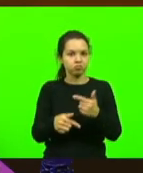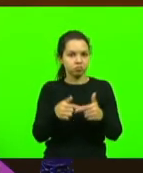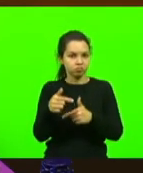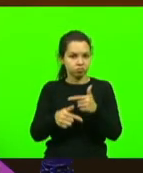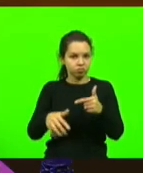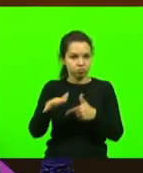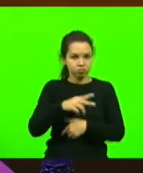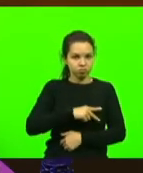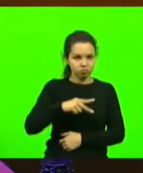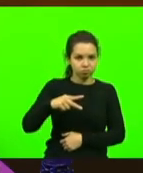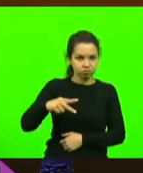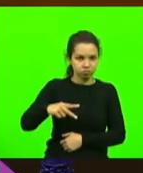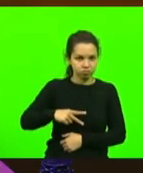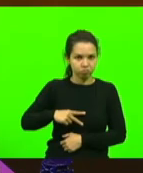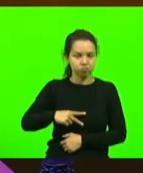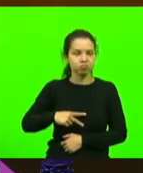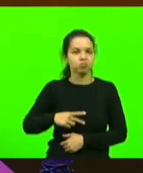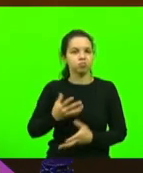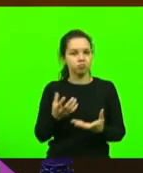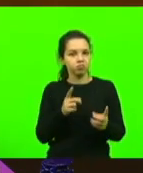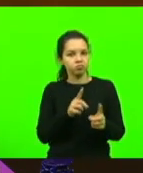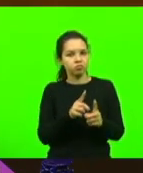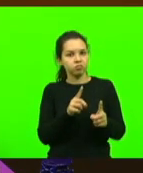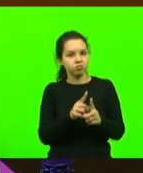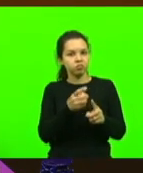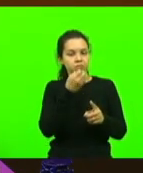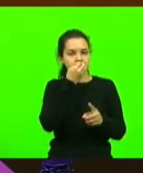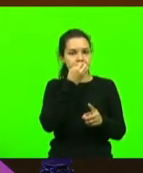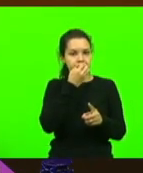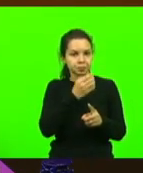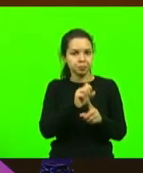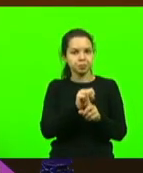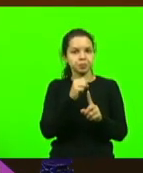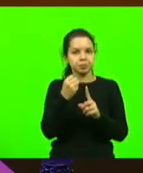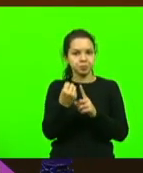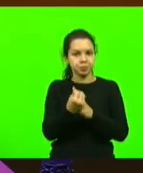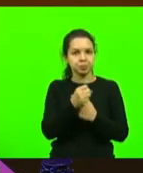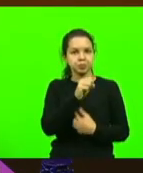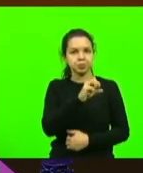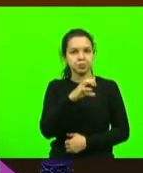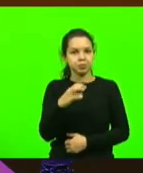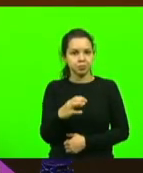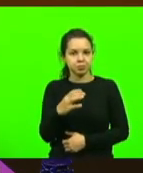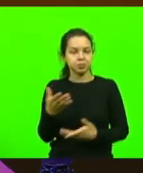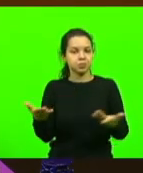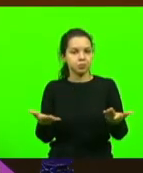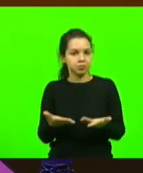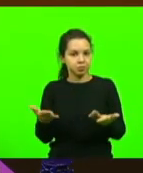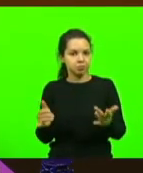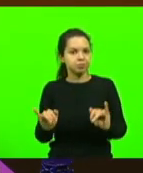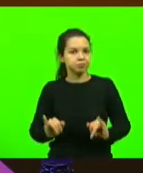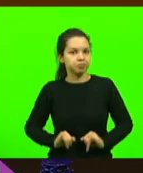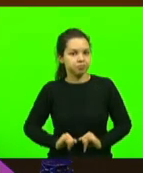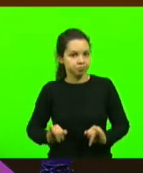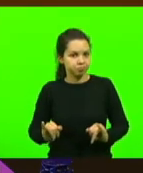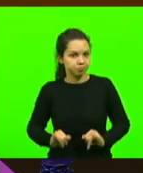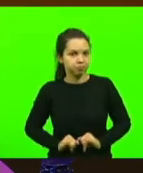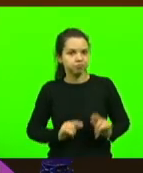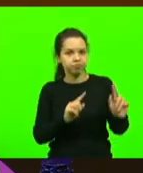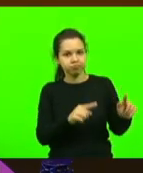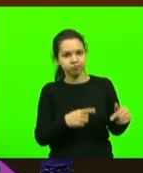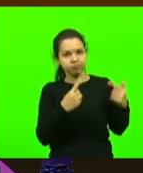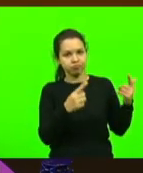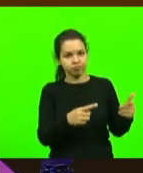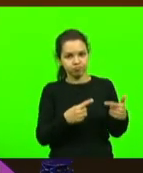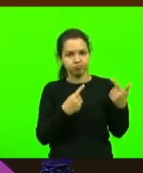pública que tanto prezam né pelo Bom atendimento à sociedade Catarinense e que hoje sofrem vários ataques